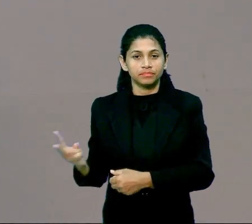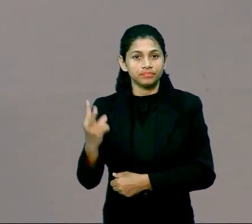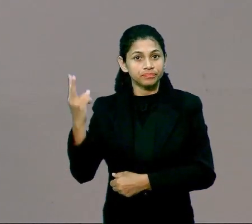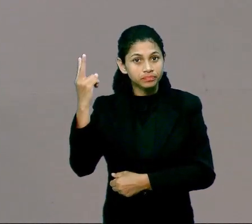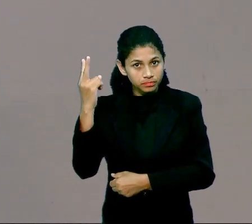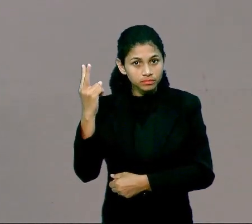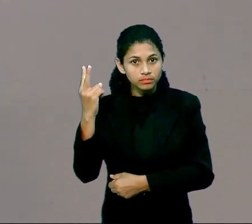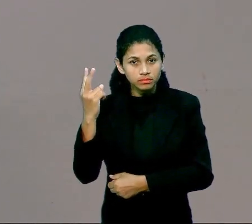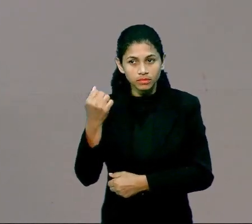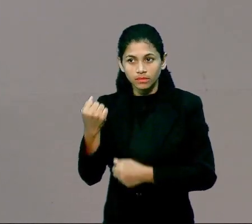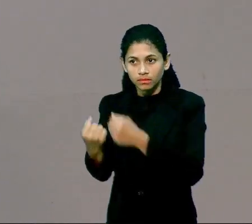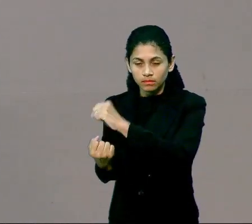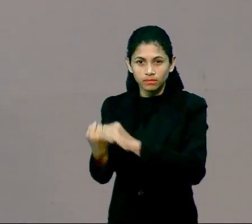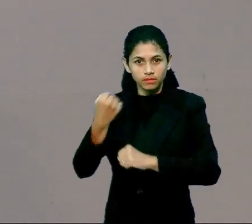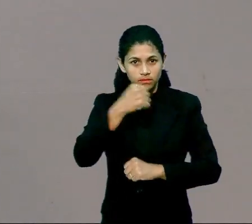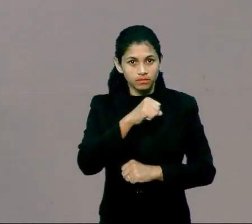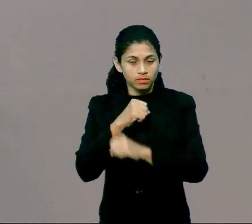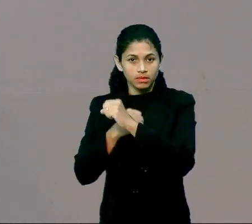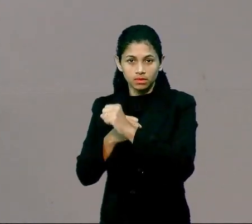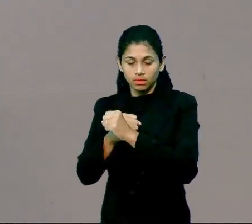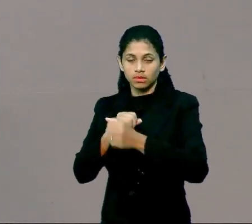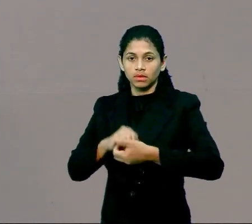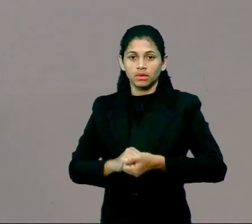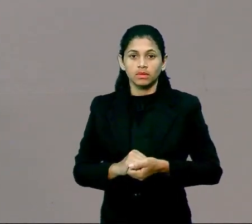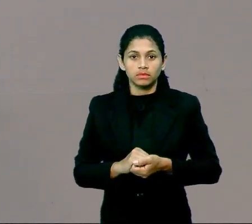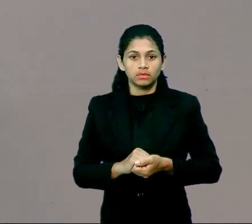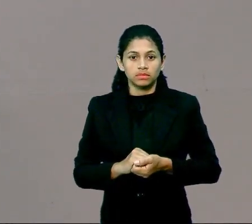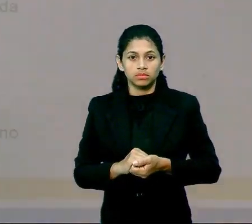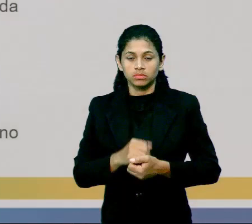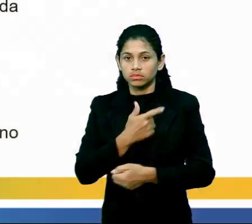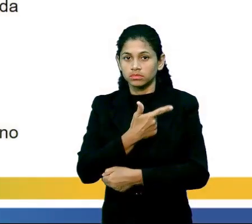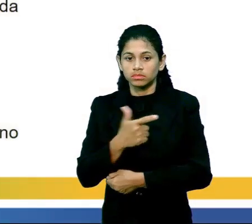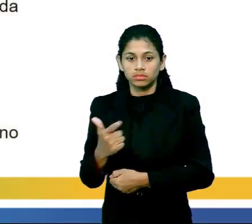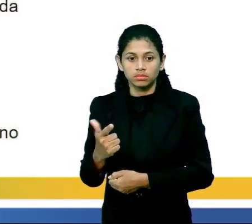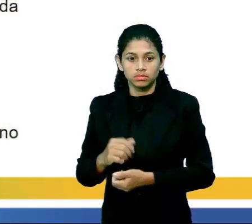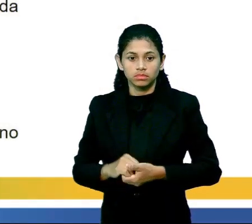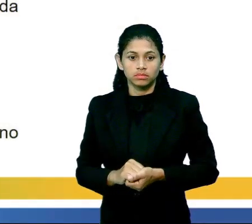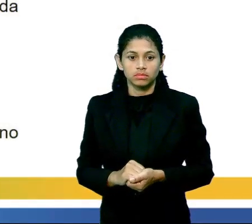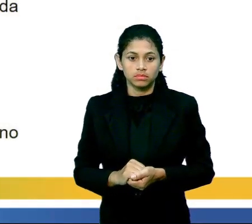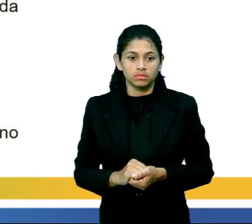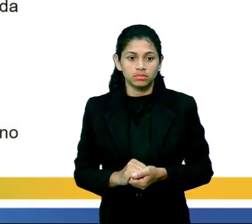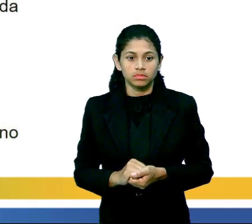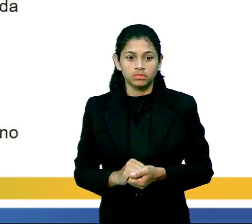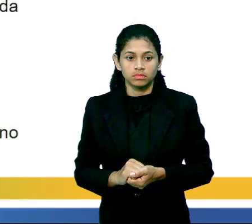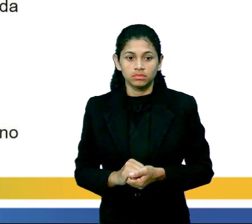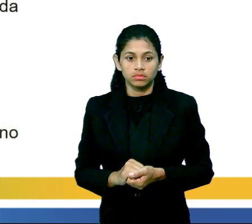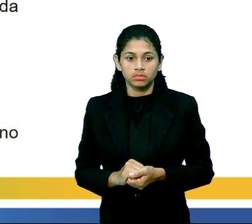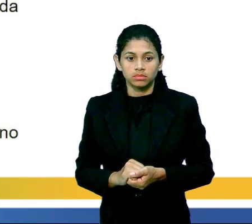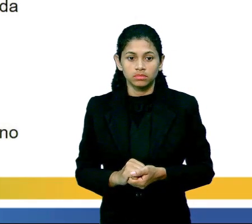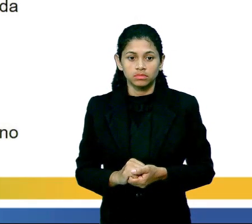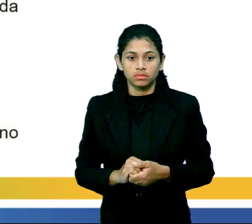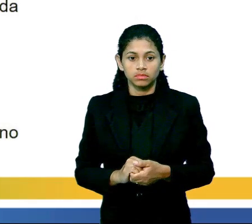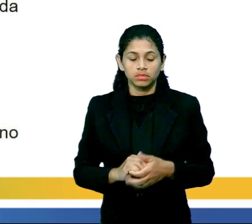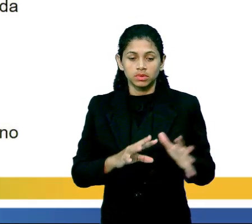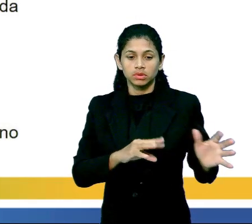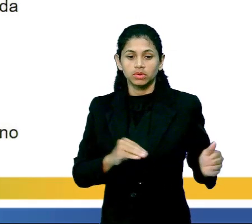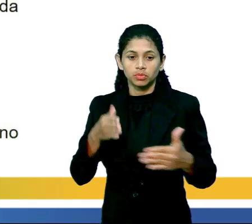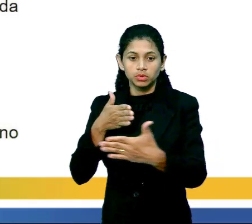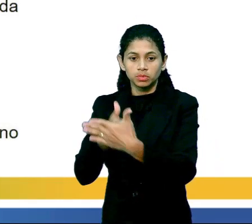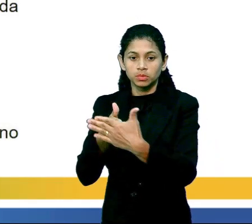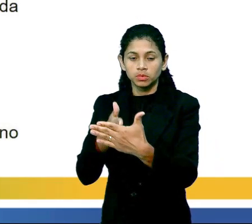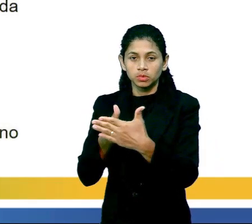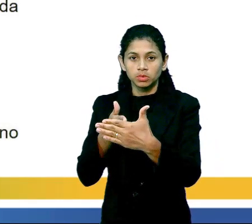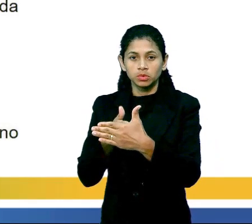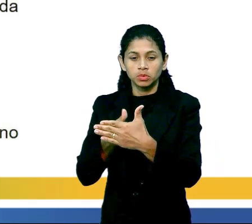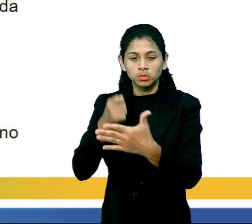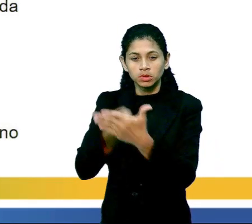O boxe não tem isso, então é um aspecto um pouco mais violento que a gente acaba desassociando. Transposição de limites impostos à